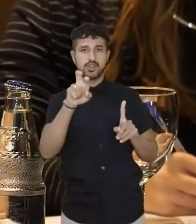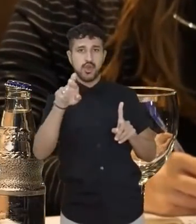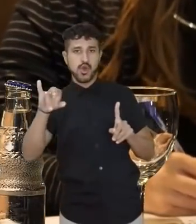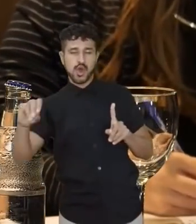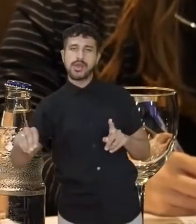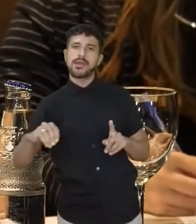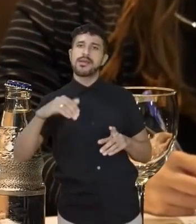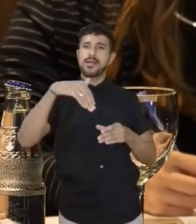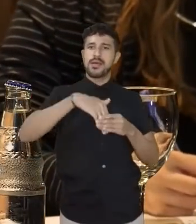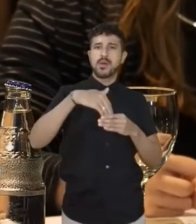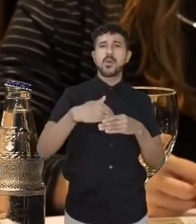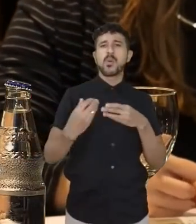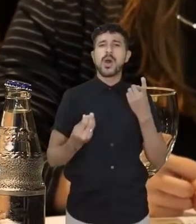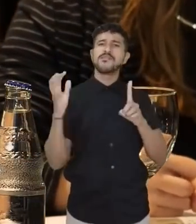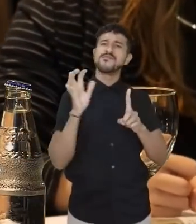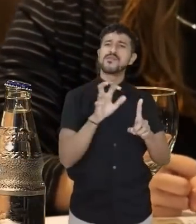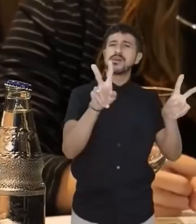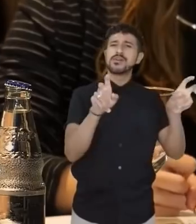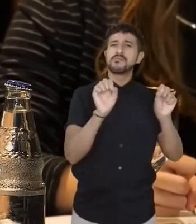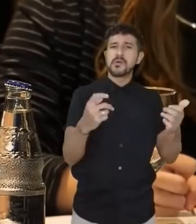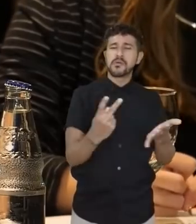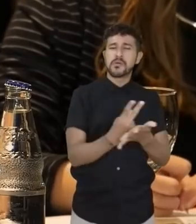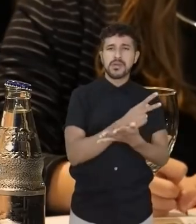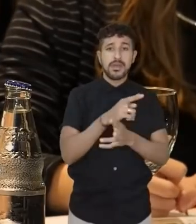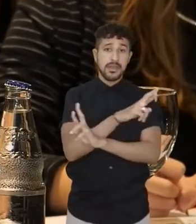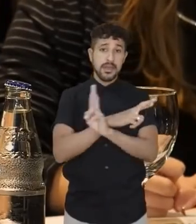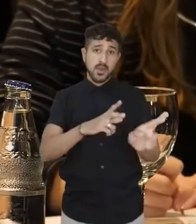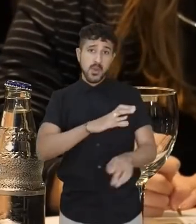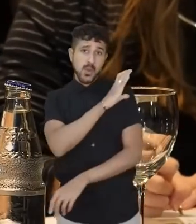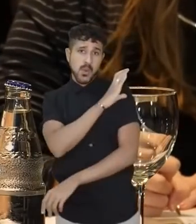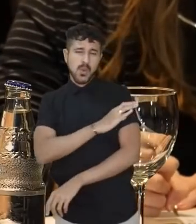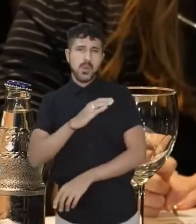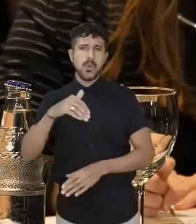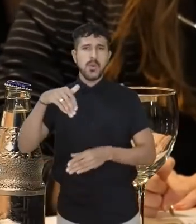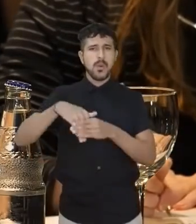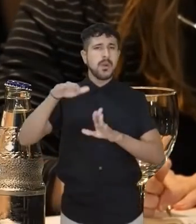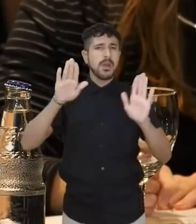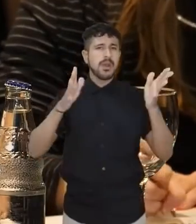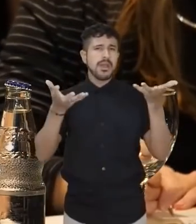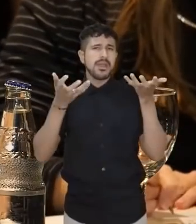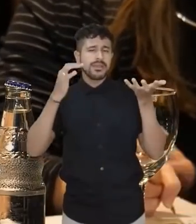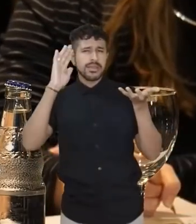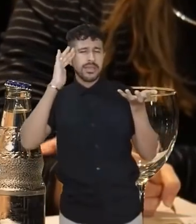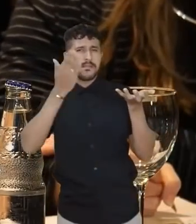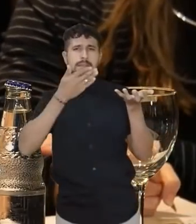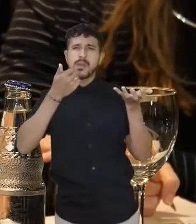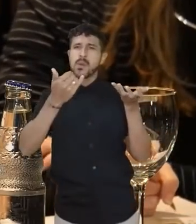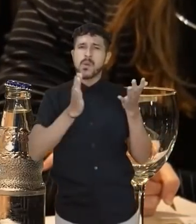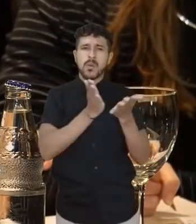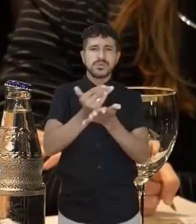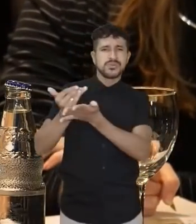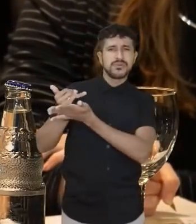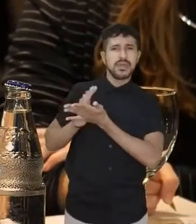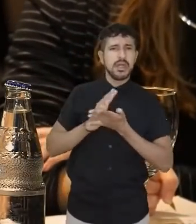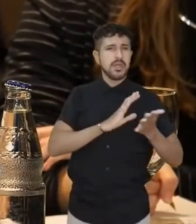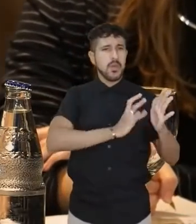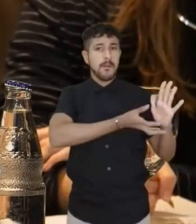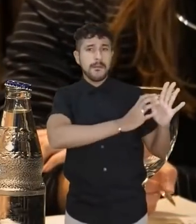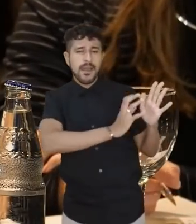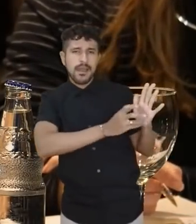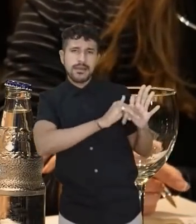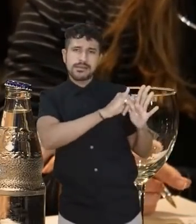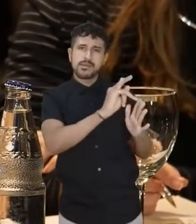ter. E, com relação à coordenação da campanha, eu queria entender melhor como é que vai ser as divisões aí entre os partidos, se na